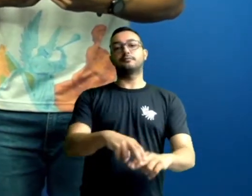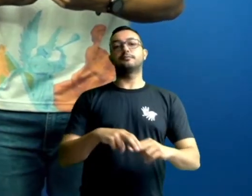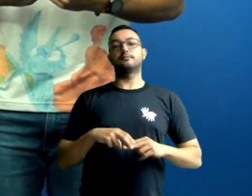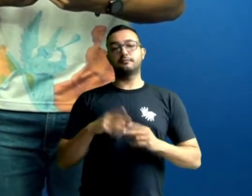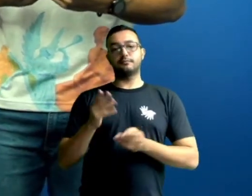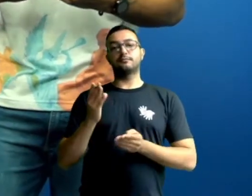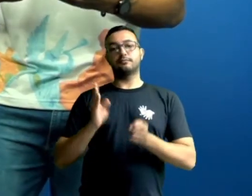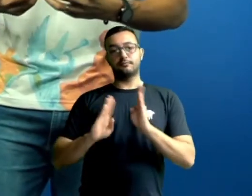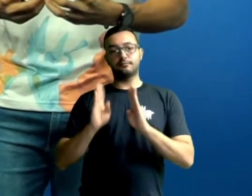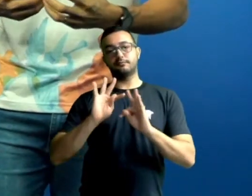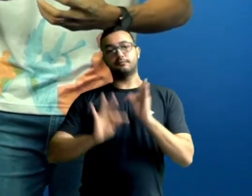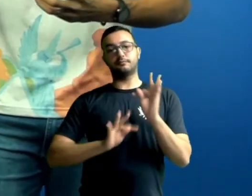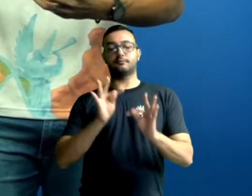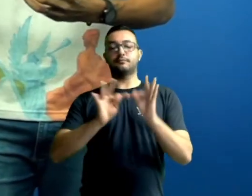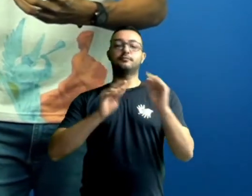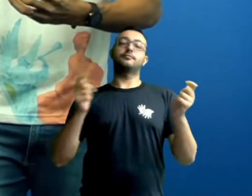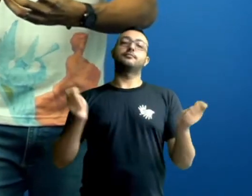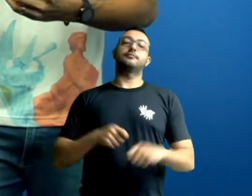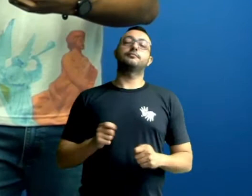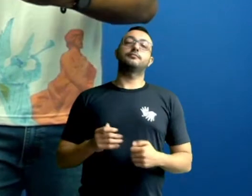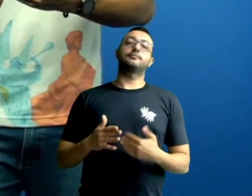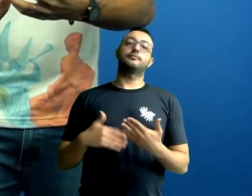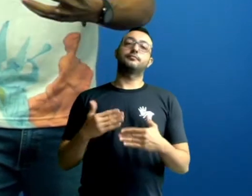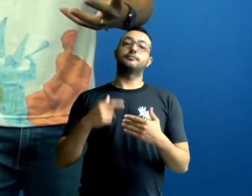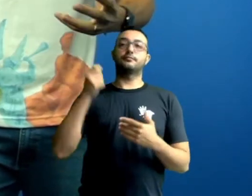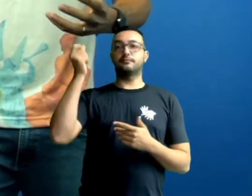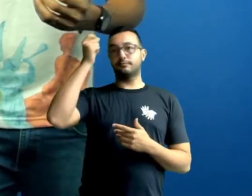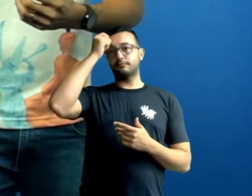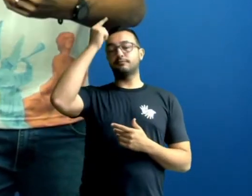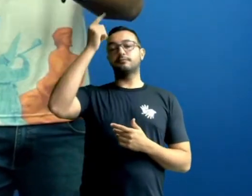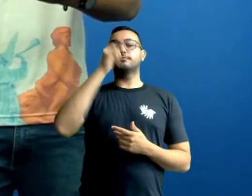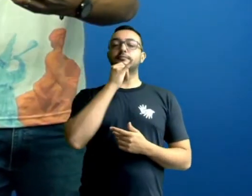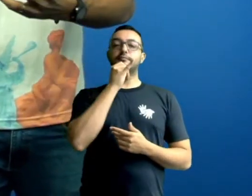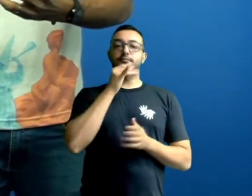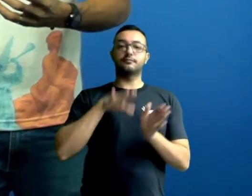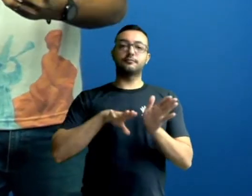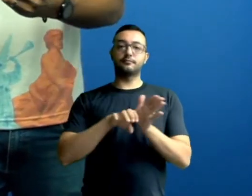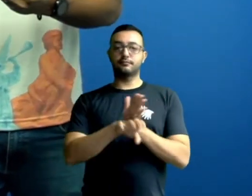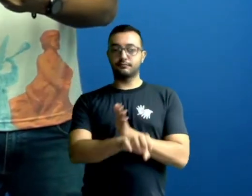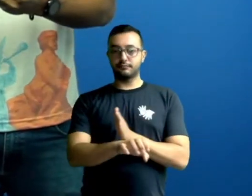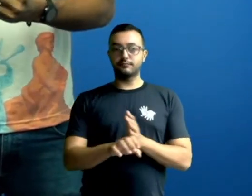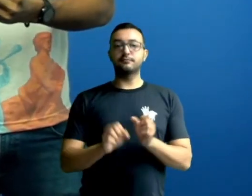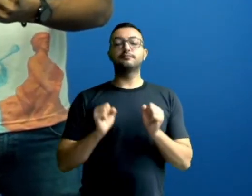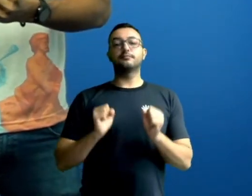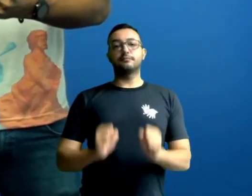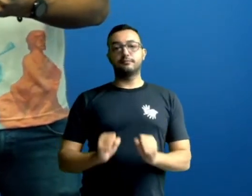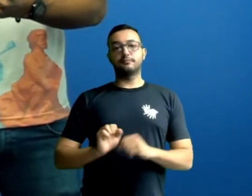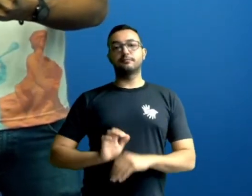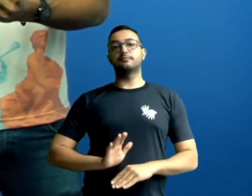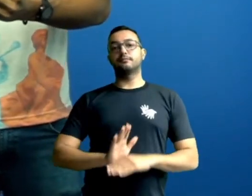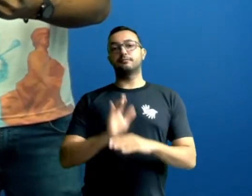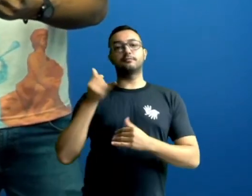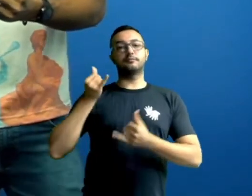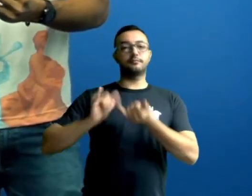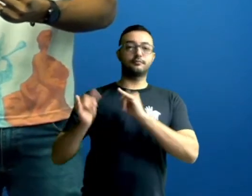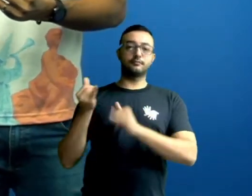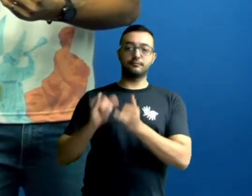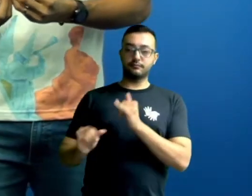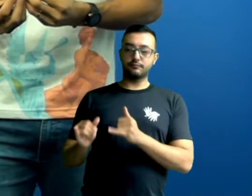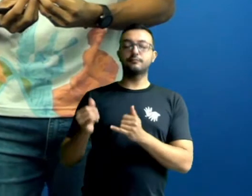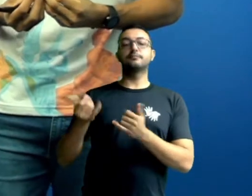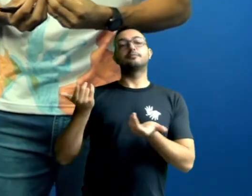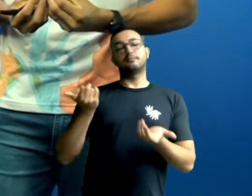da biotecnologia, a gente consegue desenvolver, por exemplo, bactérias, né, que conseguem combater